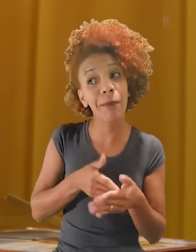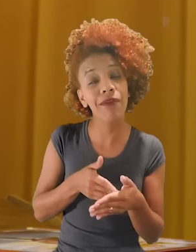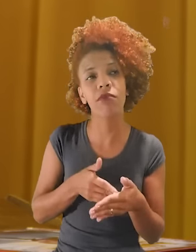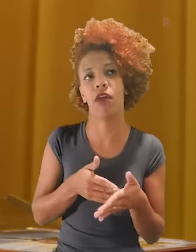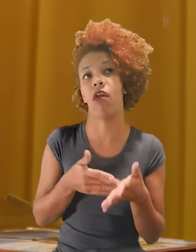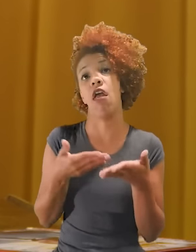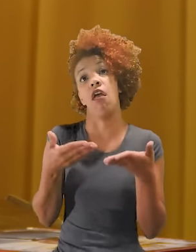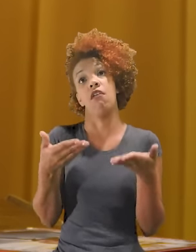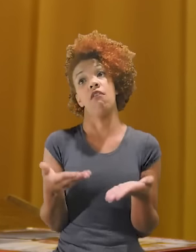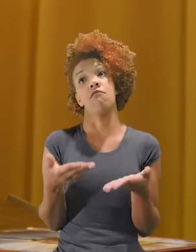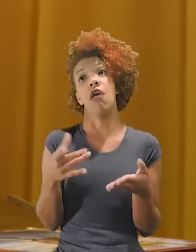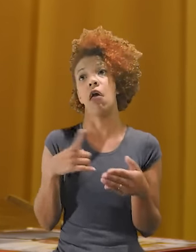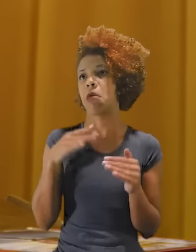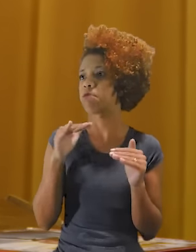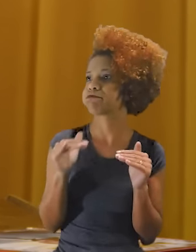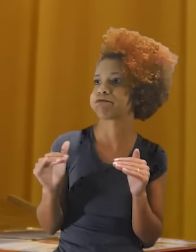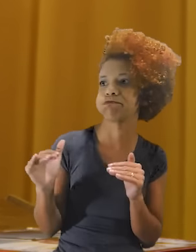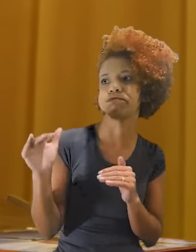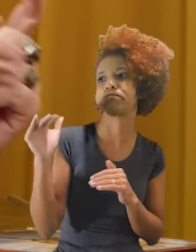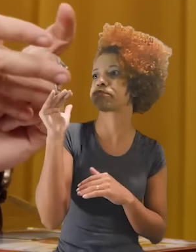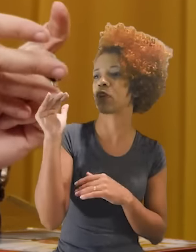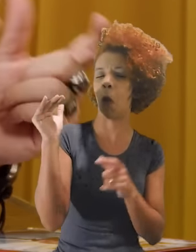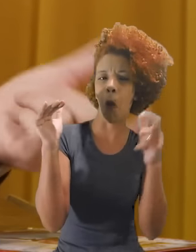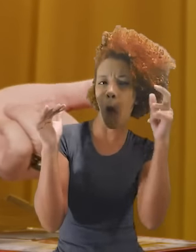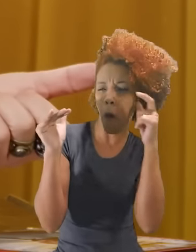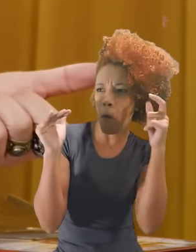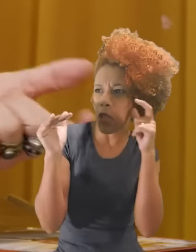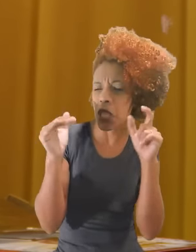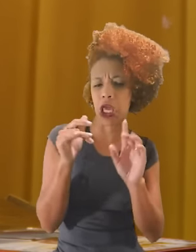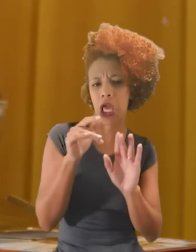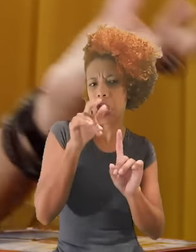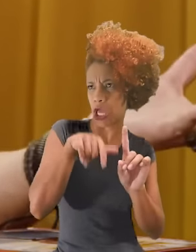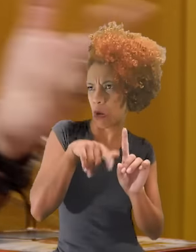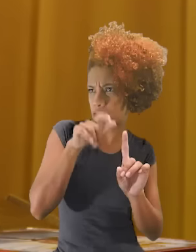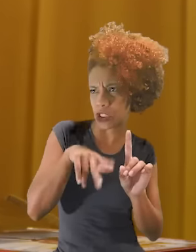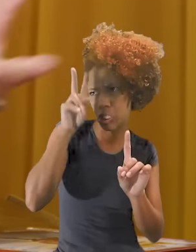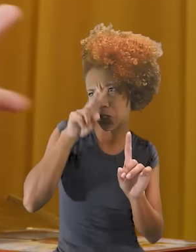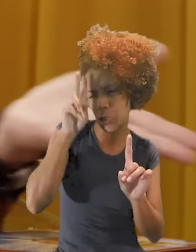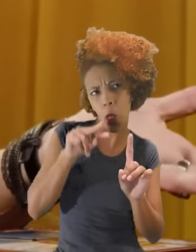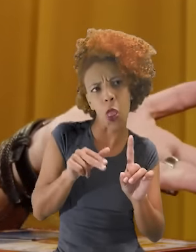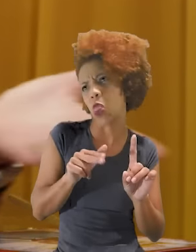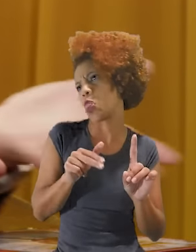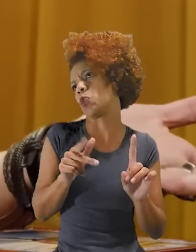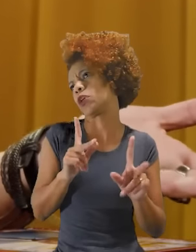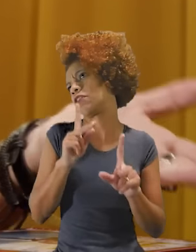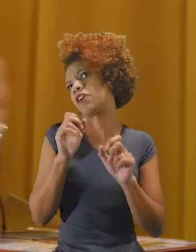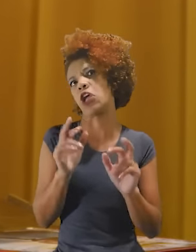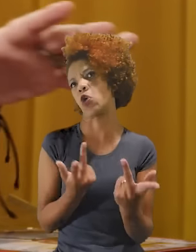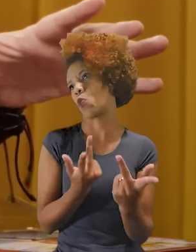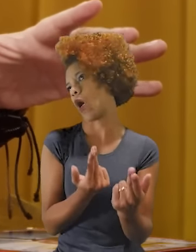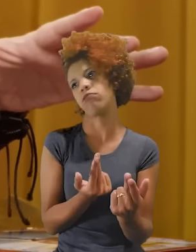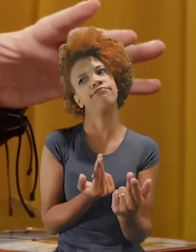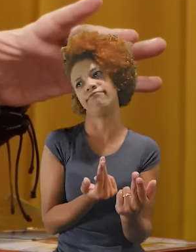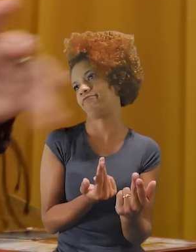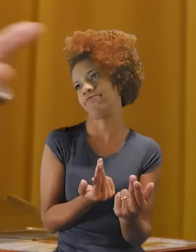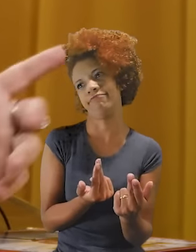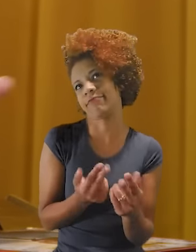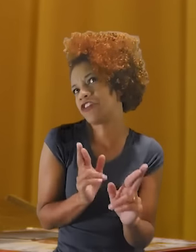fala... Por mais grandioso que seja o Mickey, que é o maior personagem da história, nunca vai existir um personagem tão forte, sim, quanto o Mickey, isso é meio óbvio,